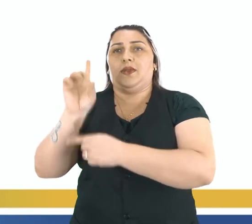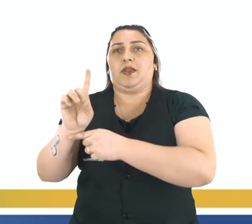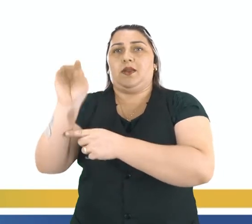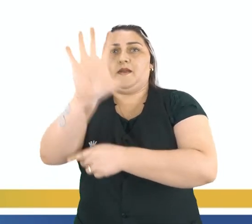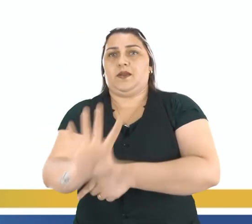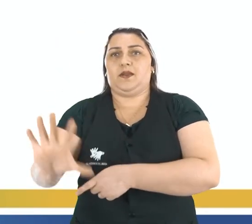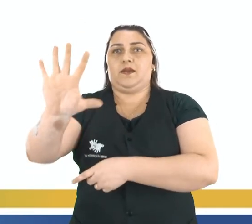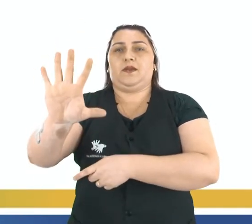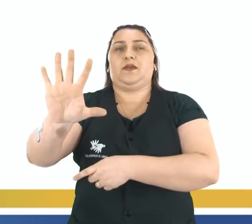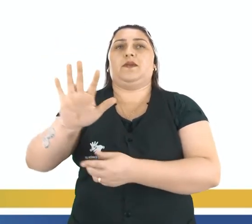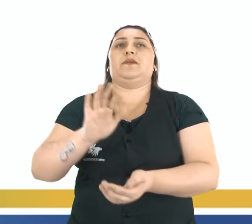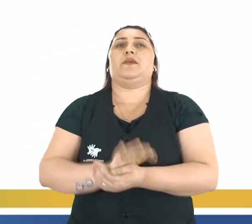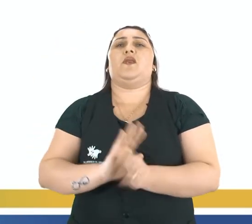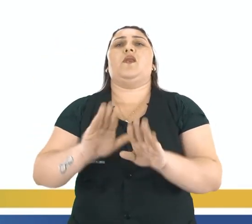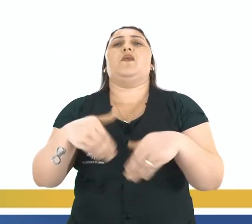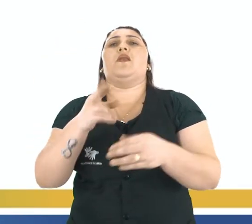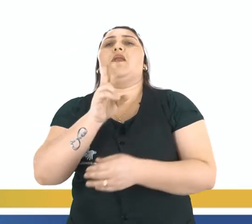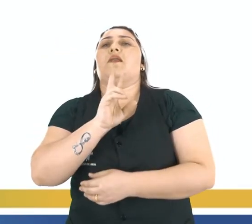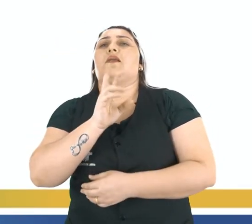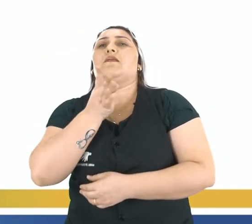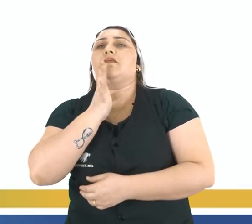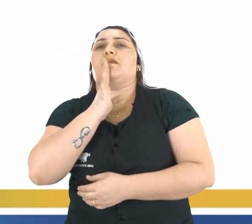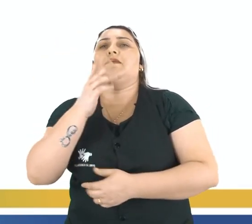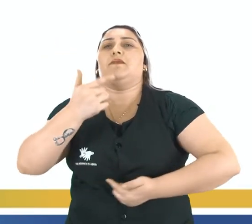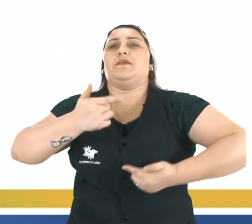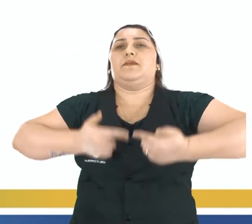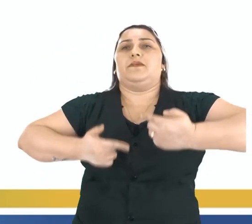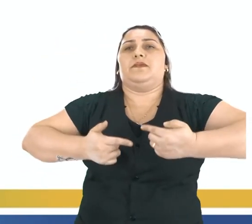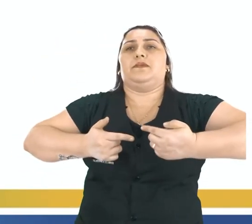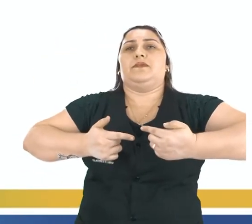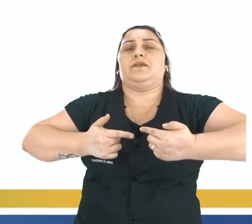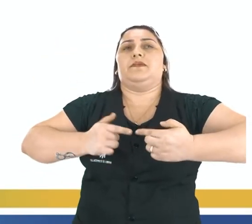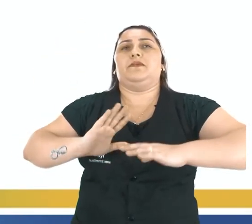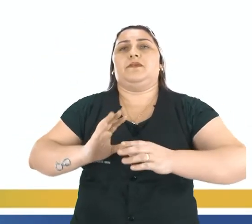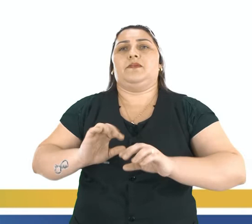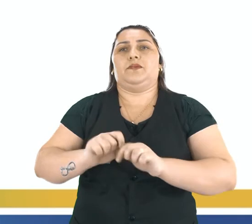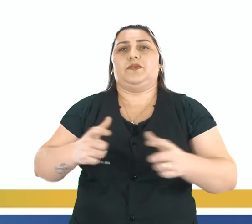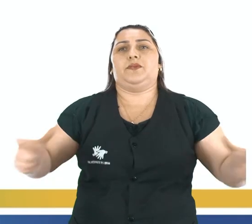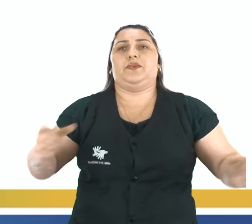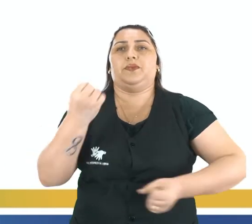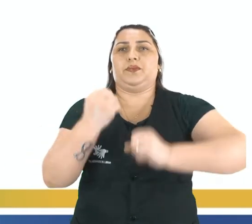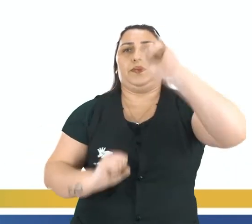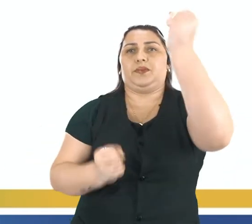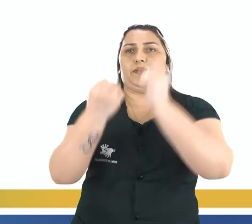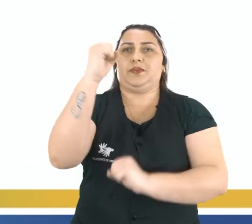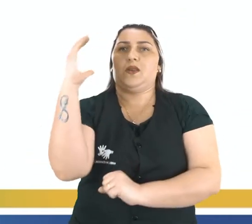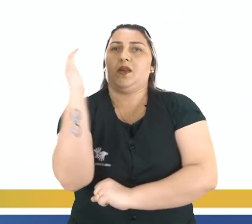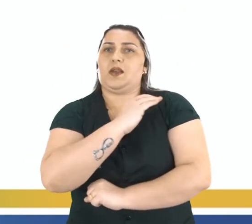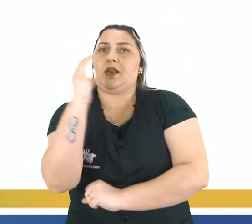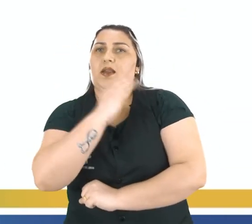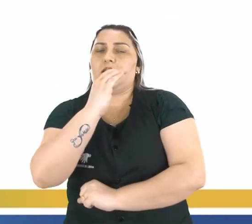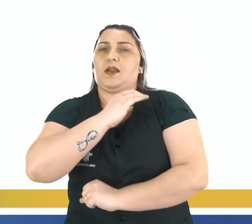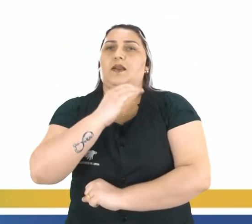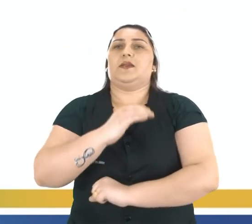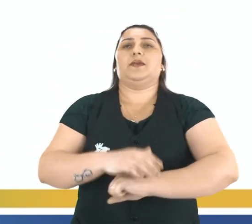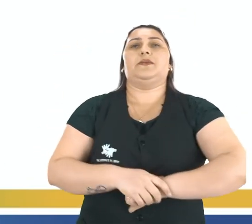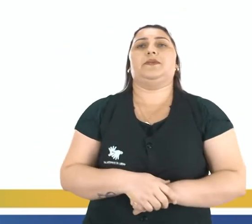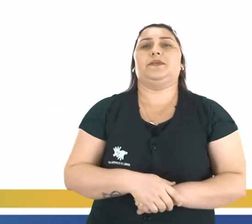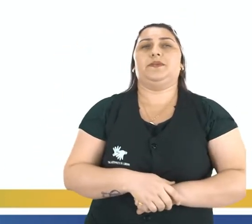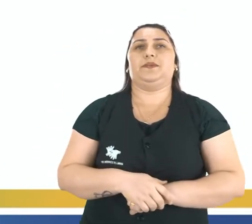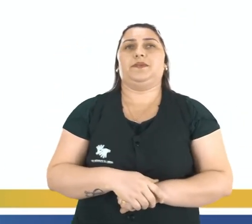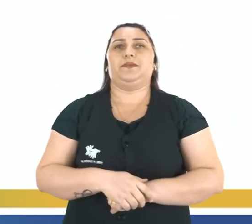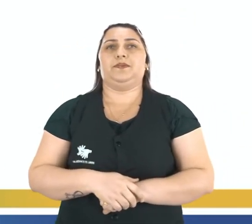D, nacionalismo. Então, como era conhecida a política que visava o crescimento da produção industrial, a aceleração